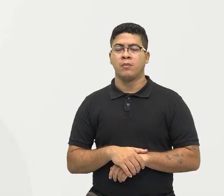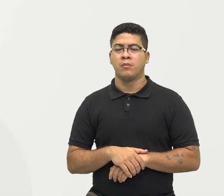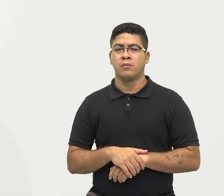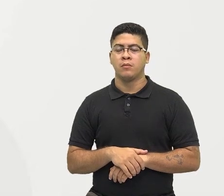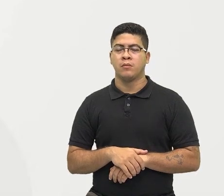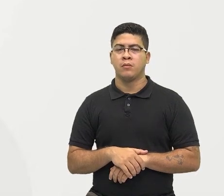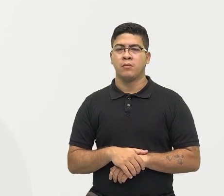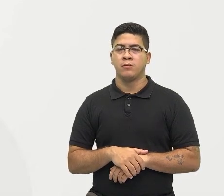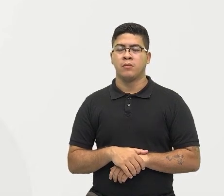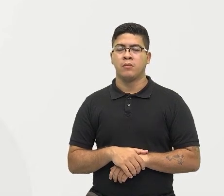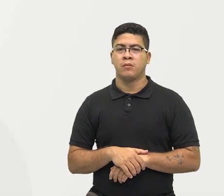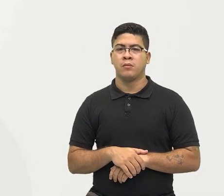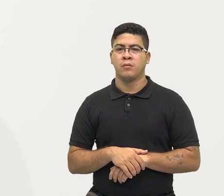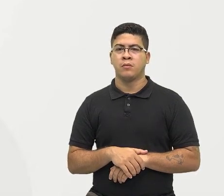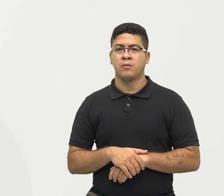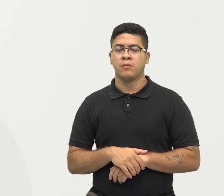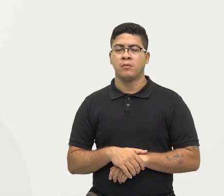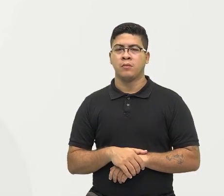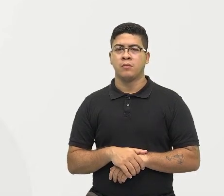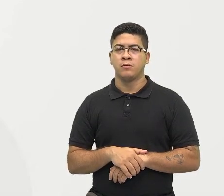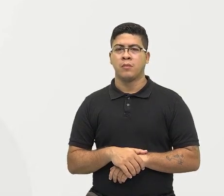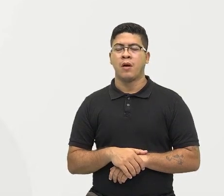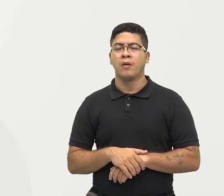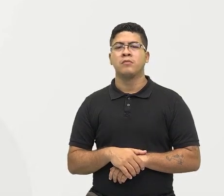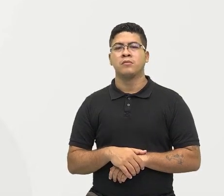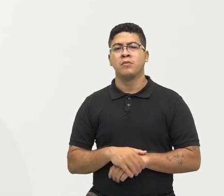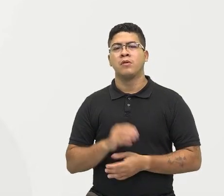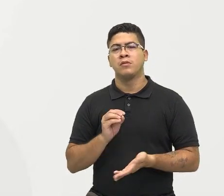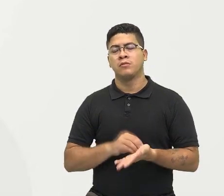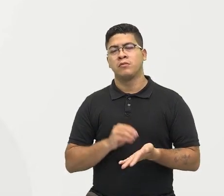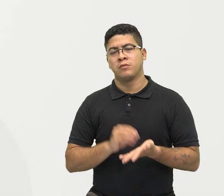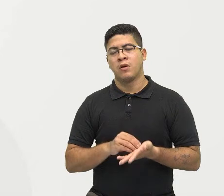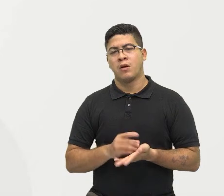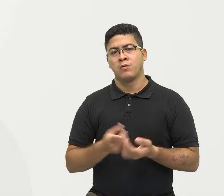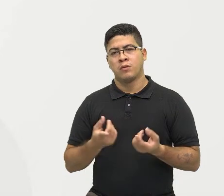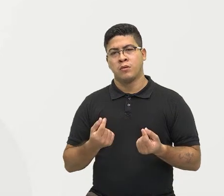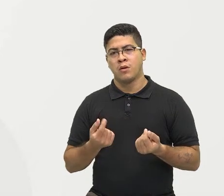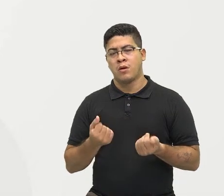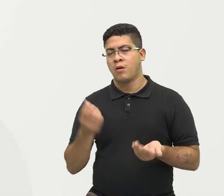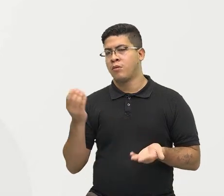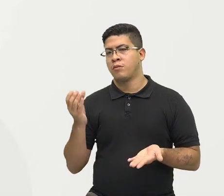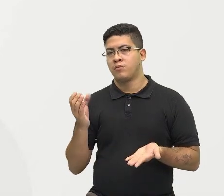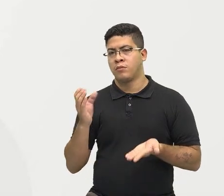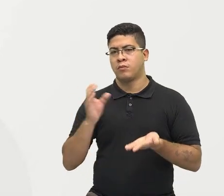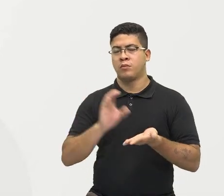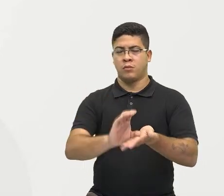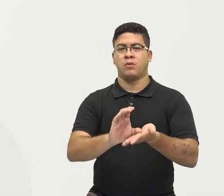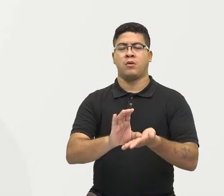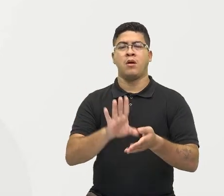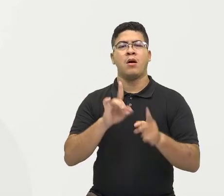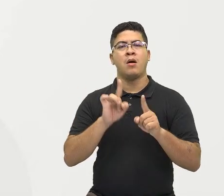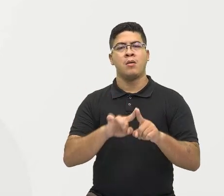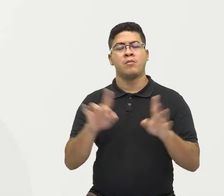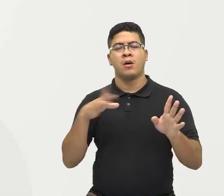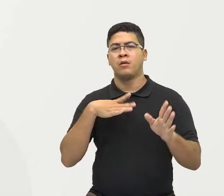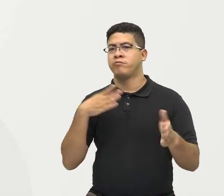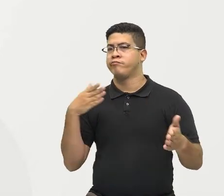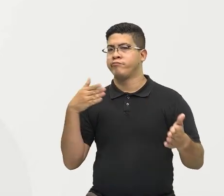trabalho, né, mas de dinheiro mesmo, eles não teve como prosseguir, mas